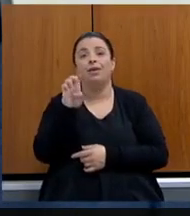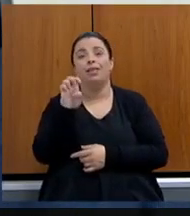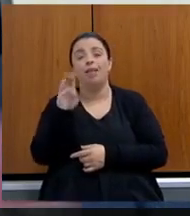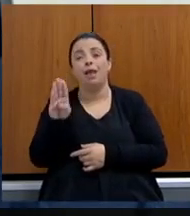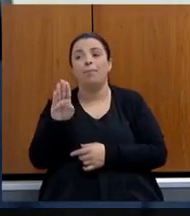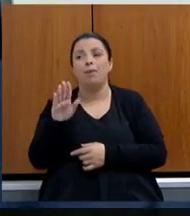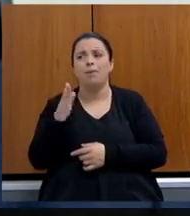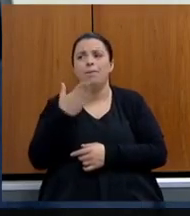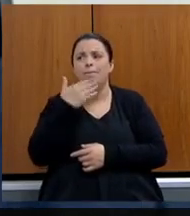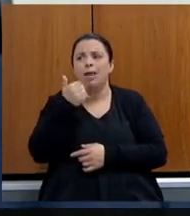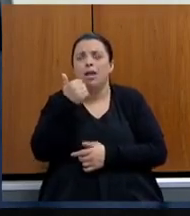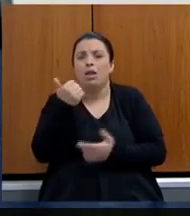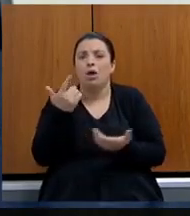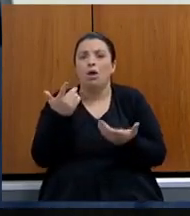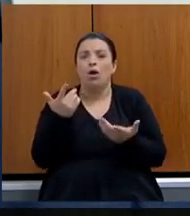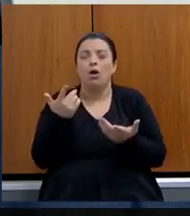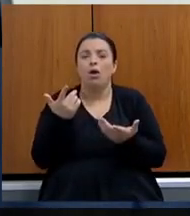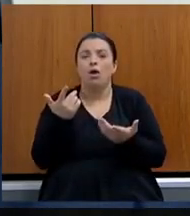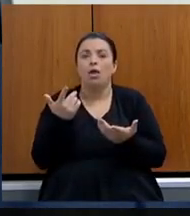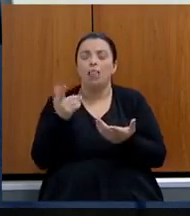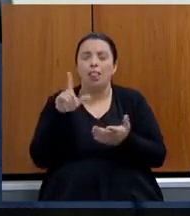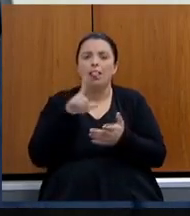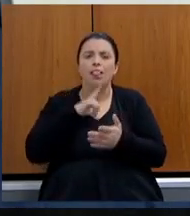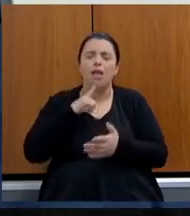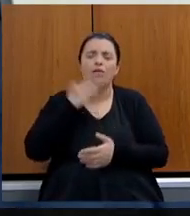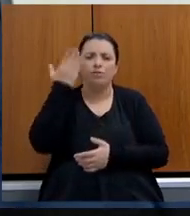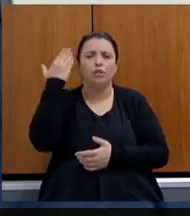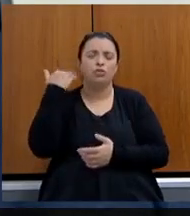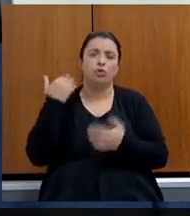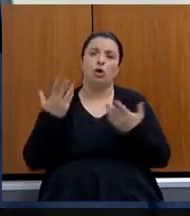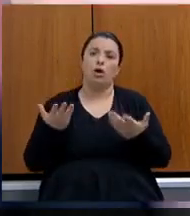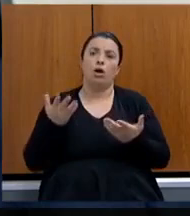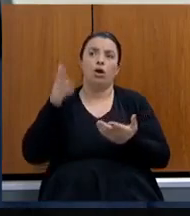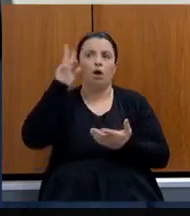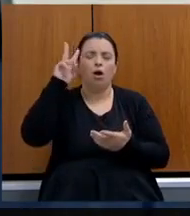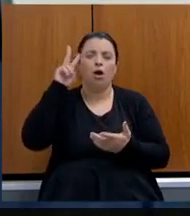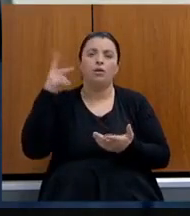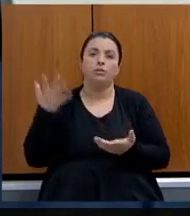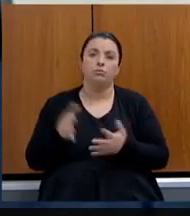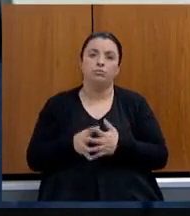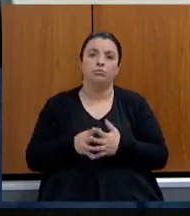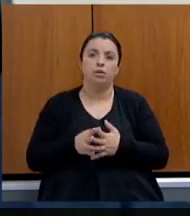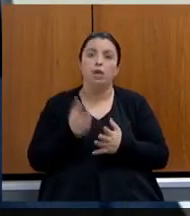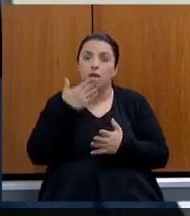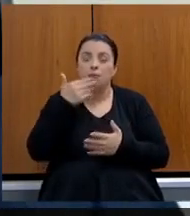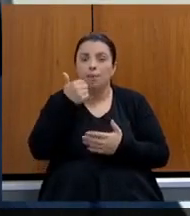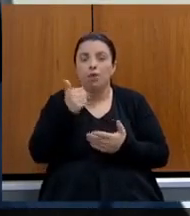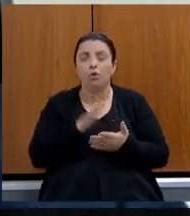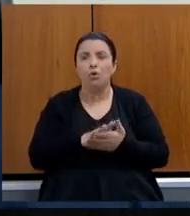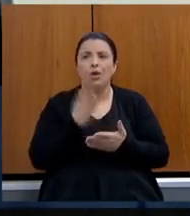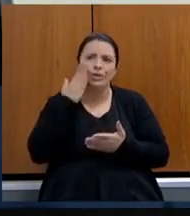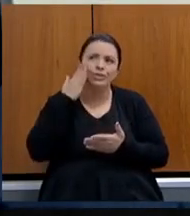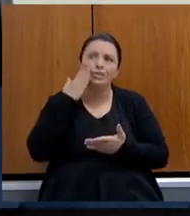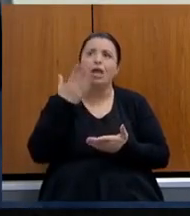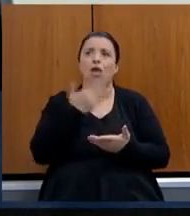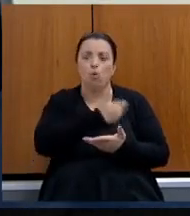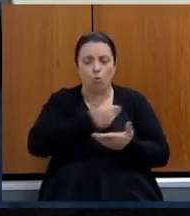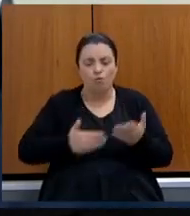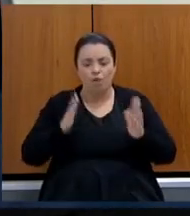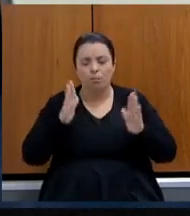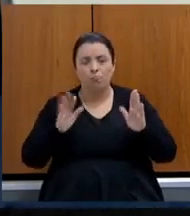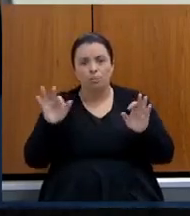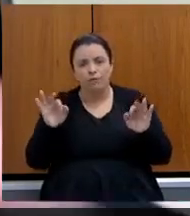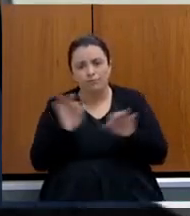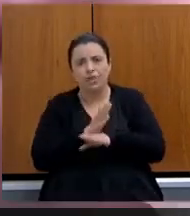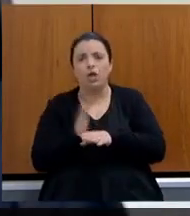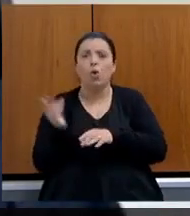é o que ele teve uma corrente sem o outro e o Inter melhorou assim do nada mas não é uma consequência não